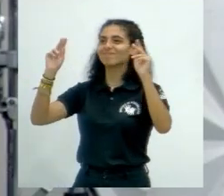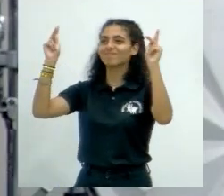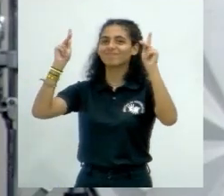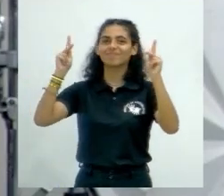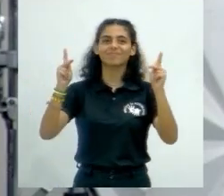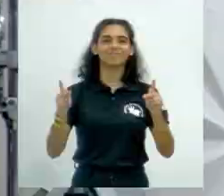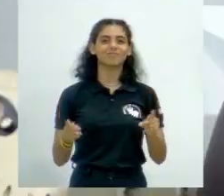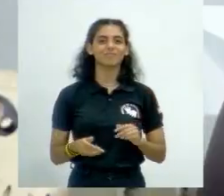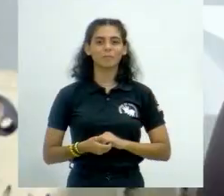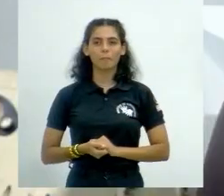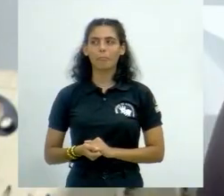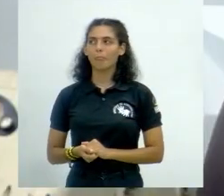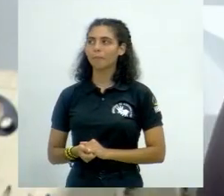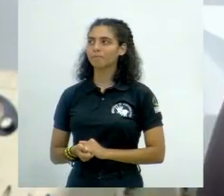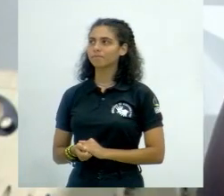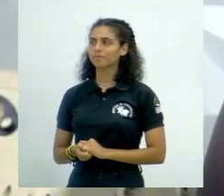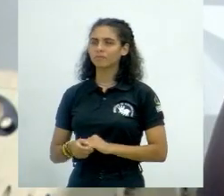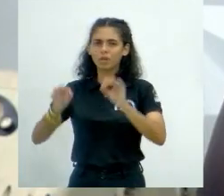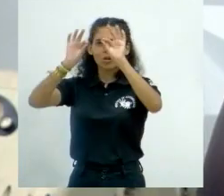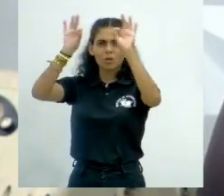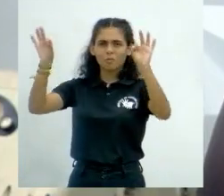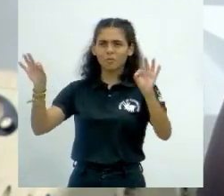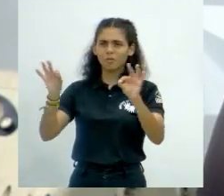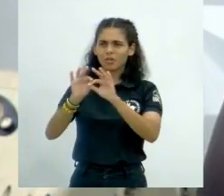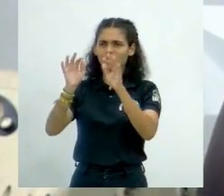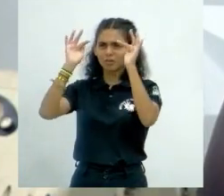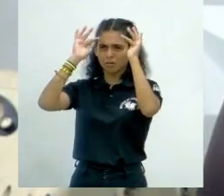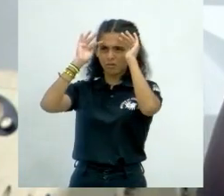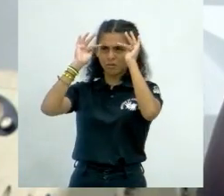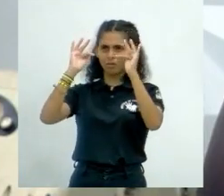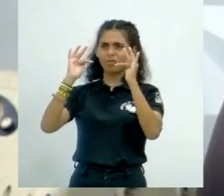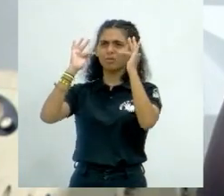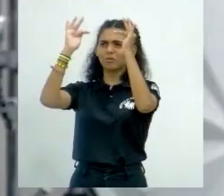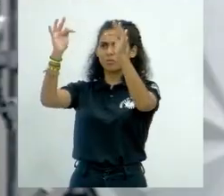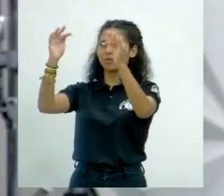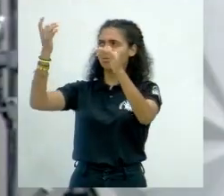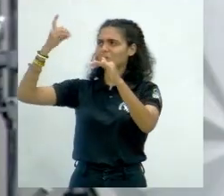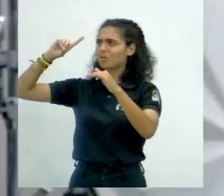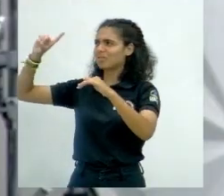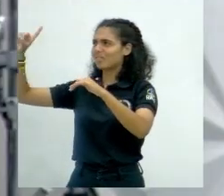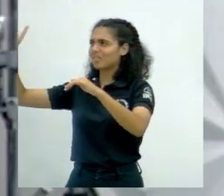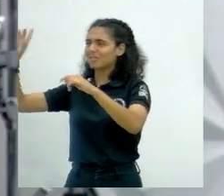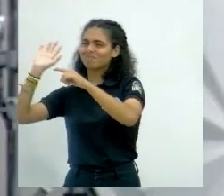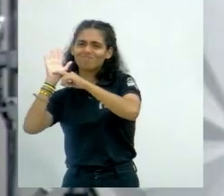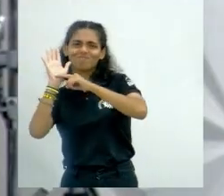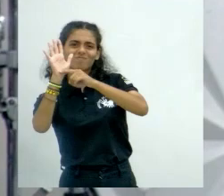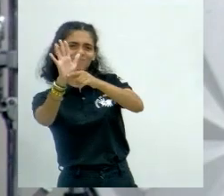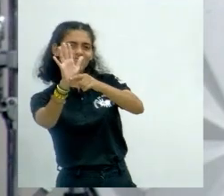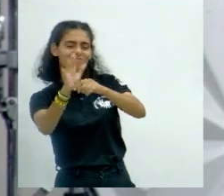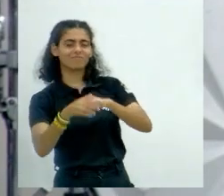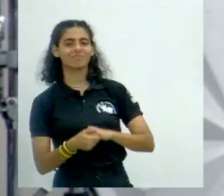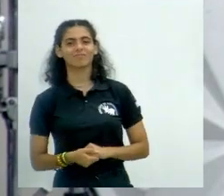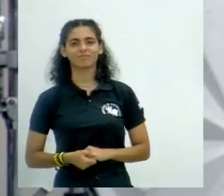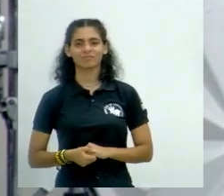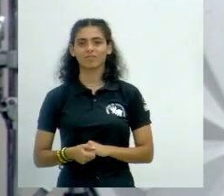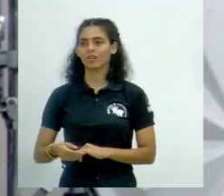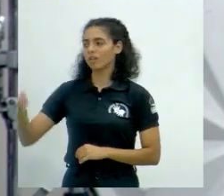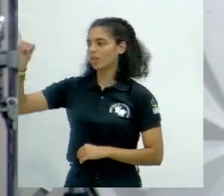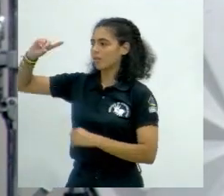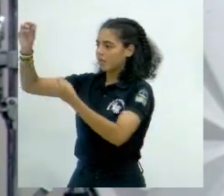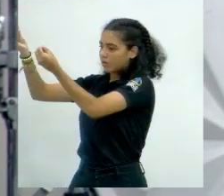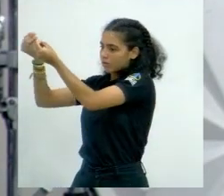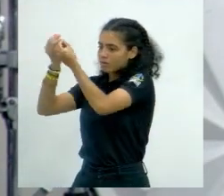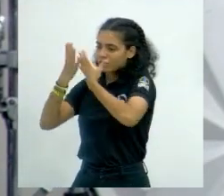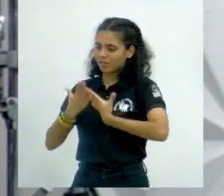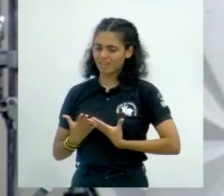recebe direção, a gente recebe vida e a gente recebe saúde. Sabe aquilo que, como ser